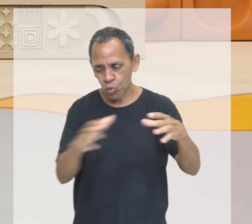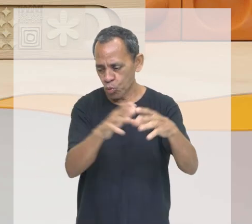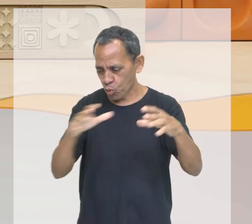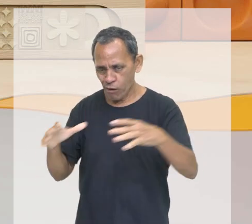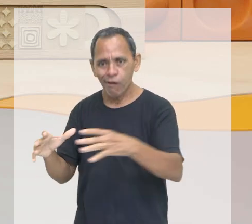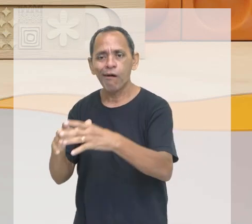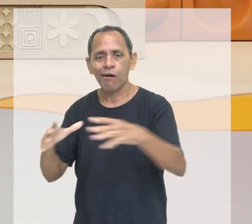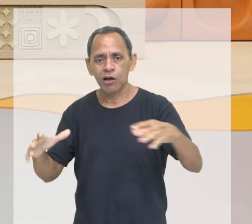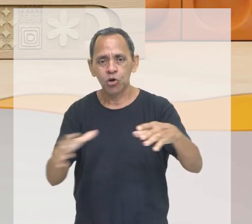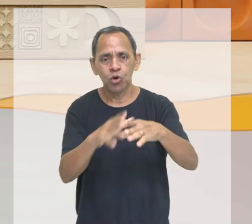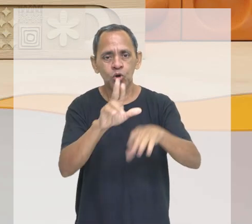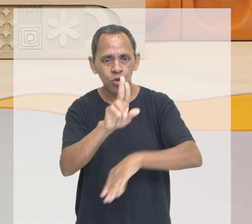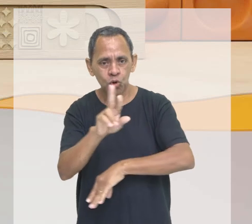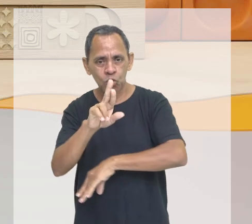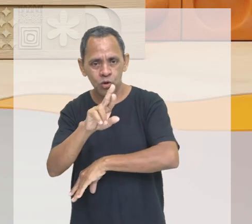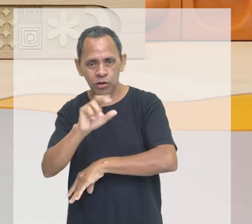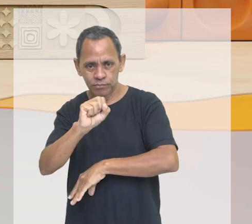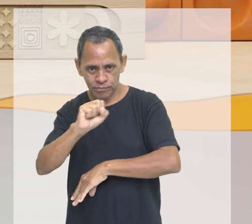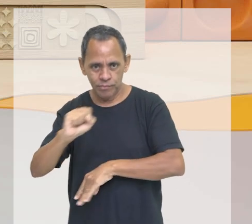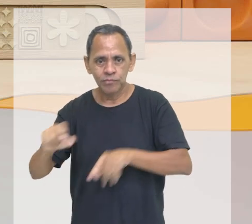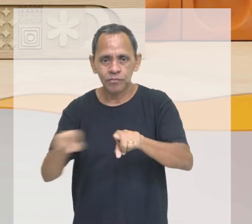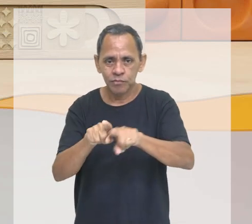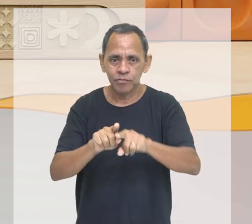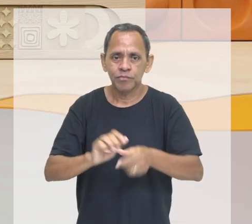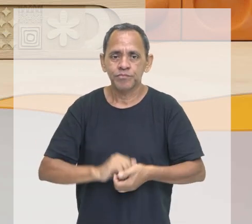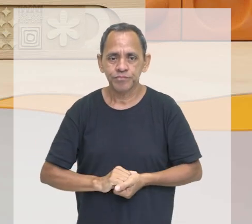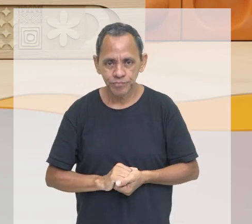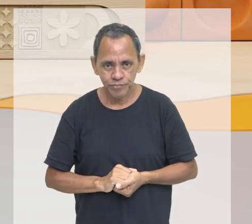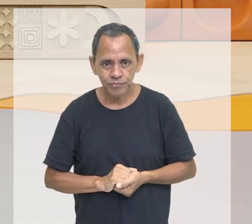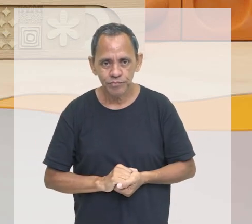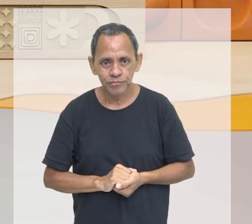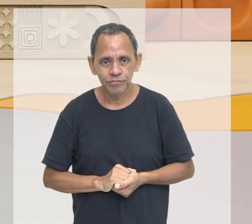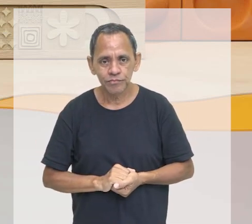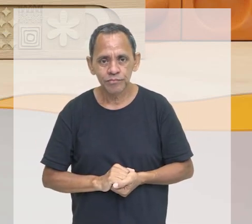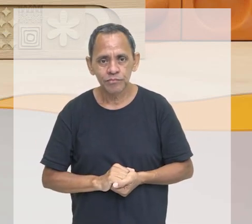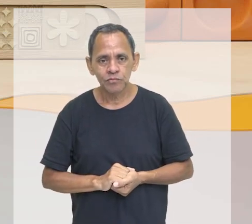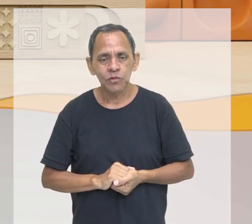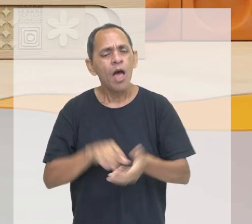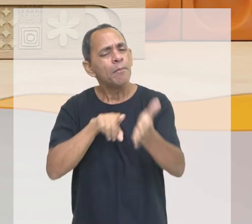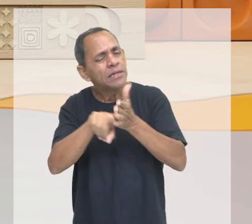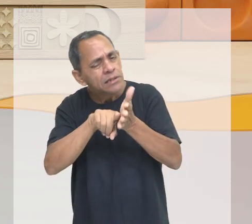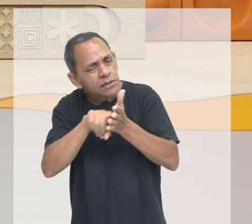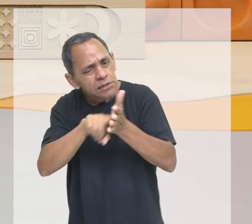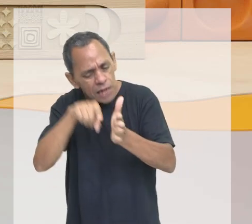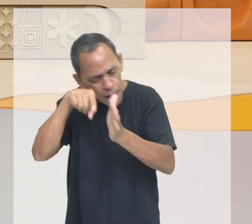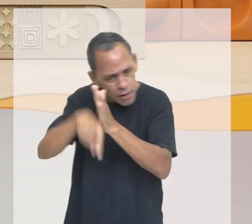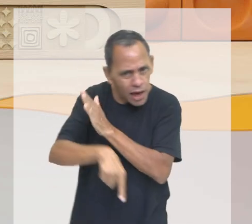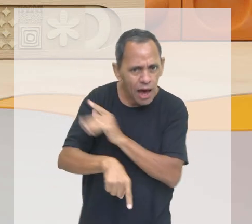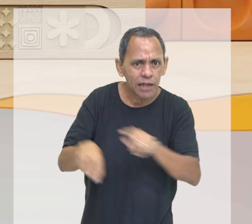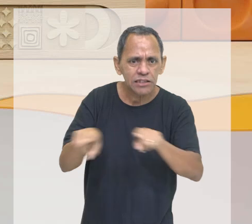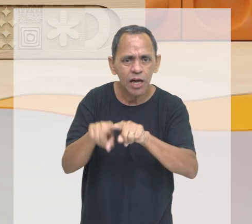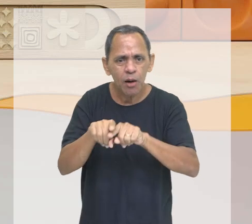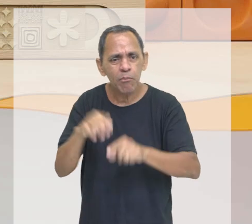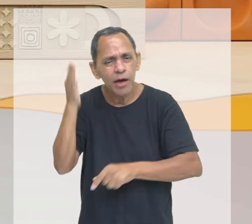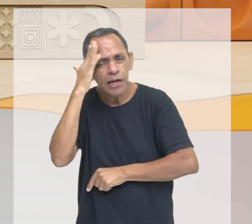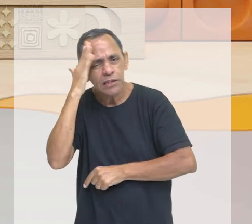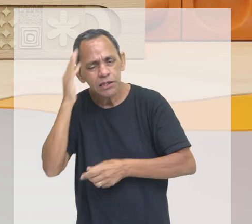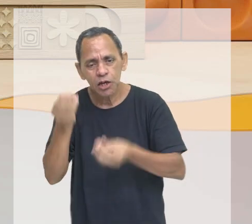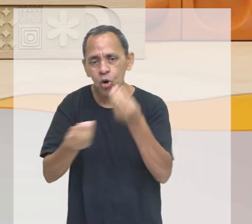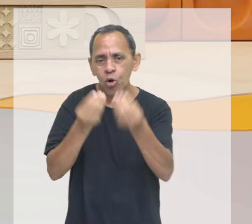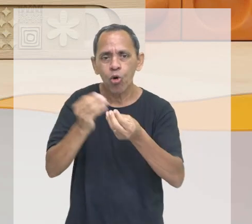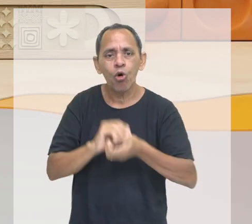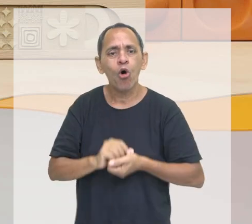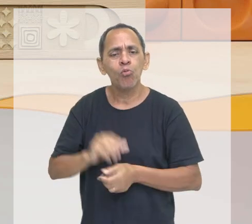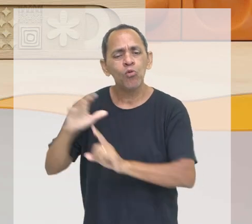Então a gente vai começar a embarcar, a mergulhar um pouquinho na história russa e vai entender o que motivou essa